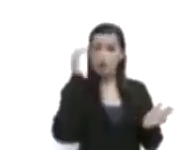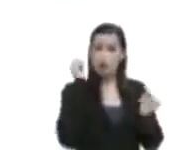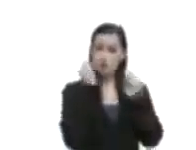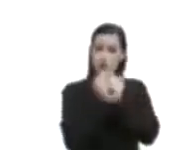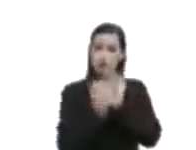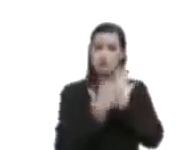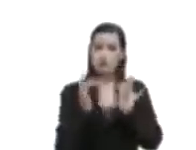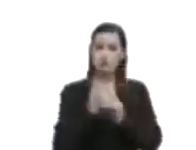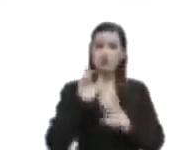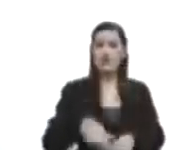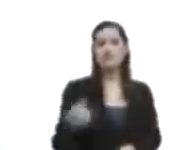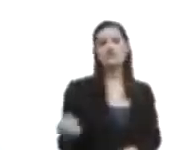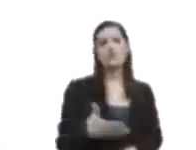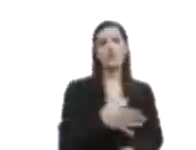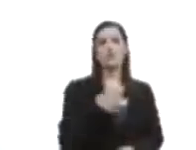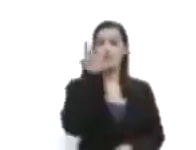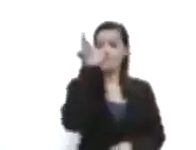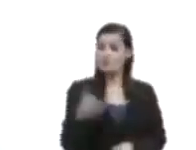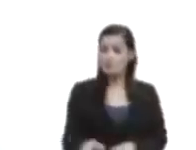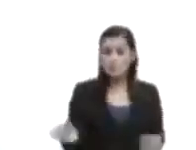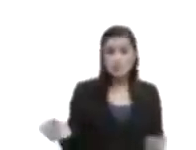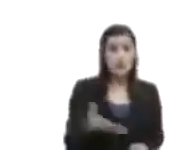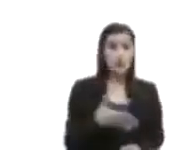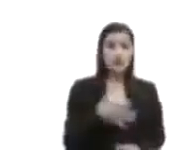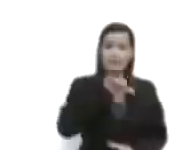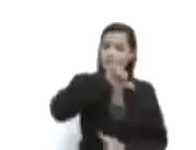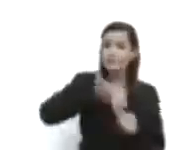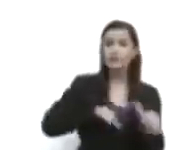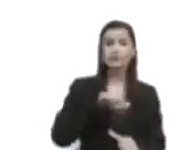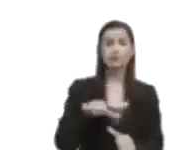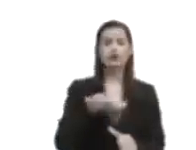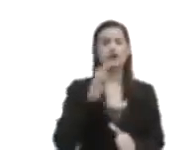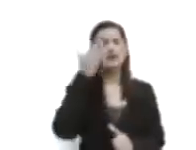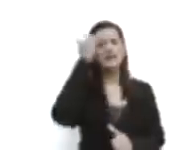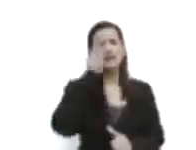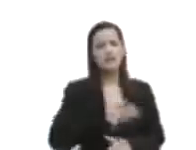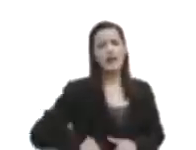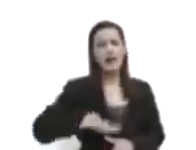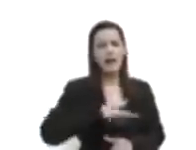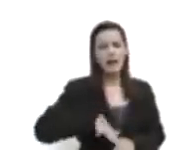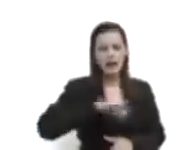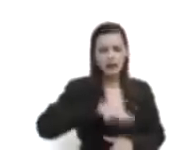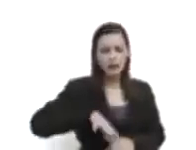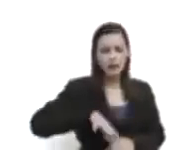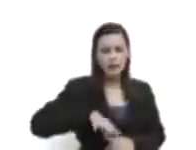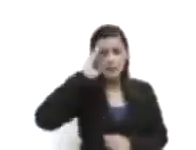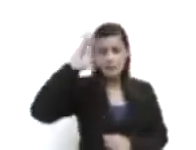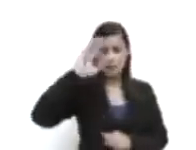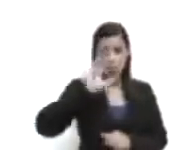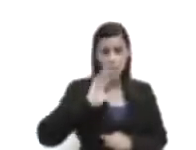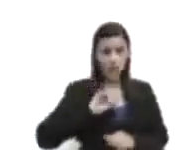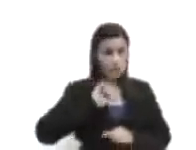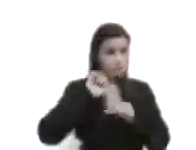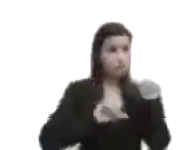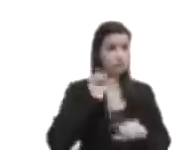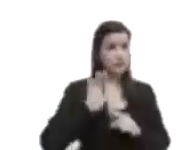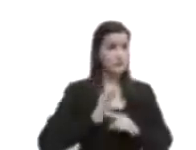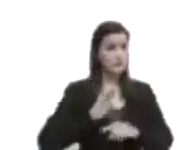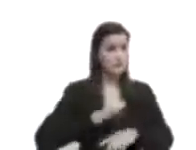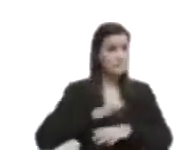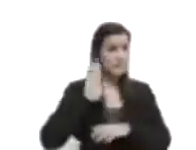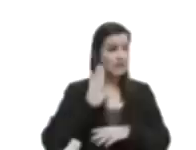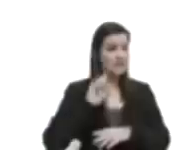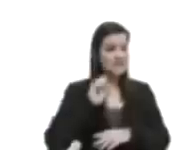Ele foi transformado. Sabe qual área mais evidencia se você foi salvo, regenerado